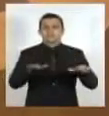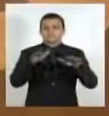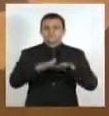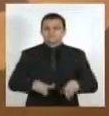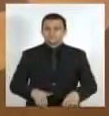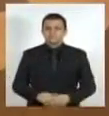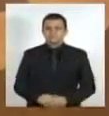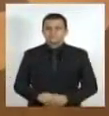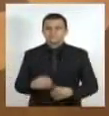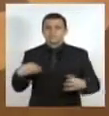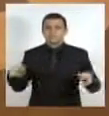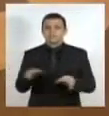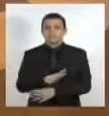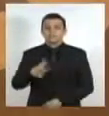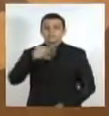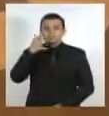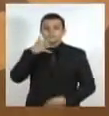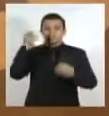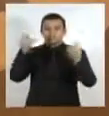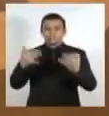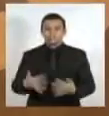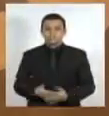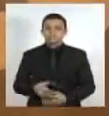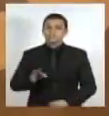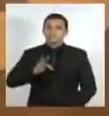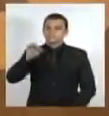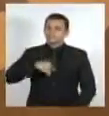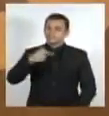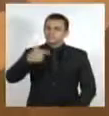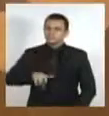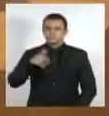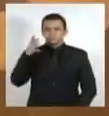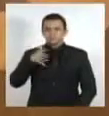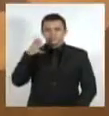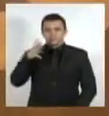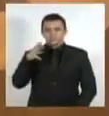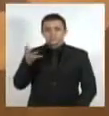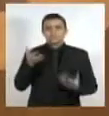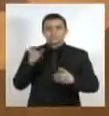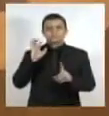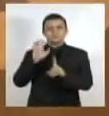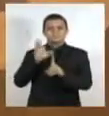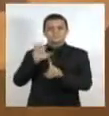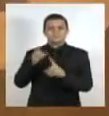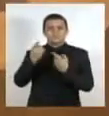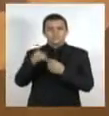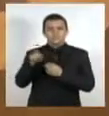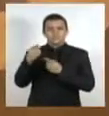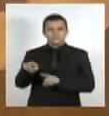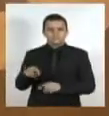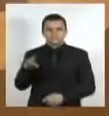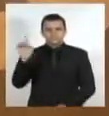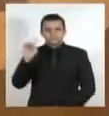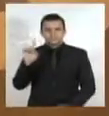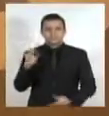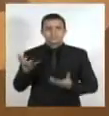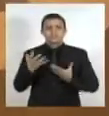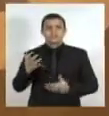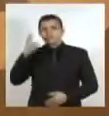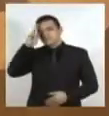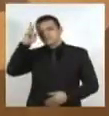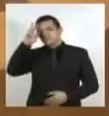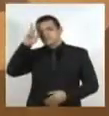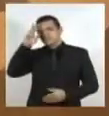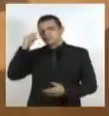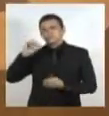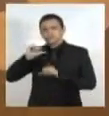Finalizo esse pronunciamento dizendo que farei outros desses, não para perseguir, não para querer rasgar a história,